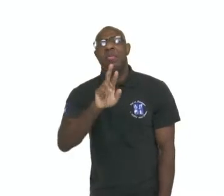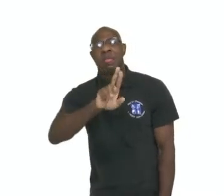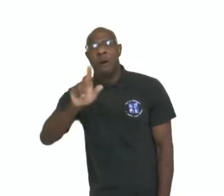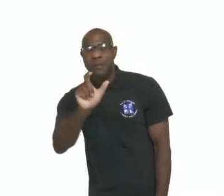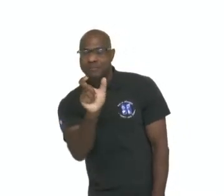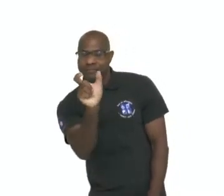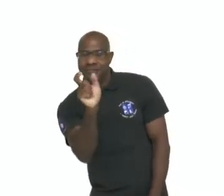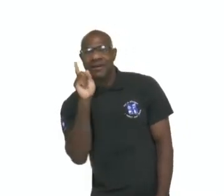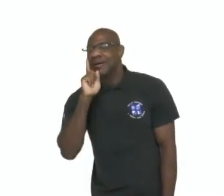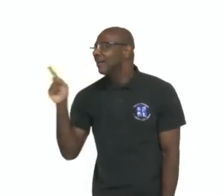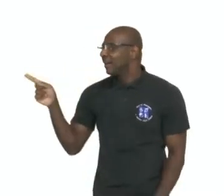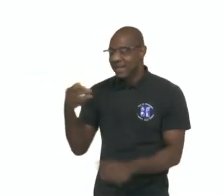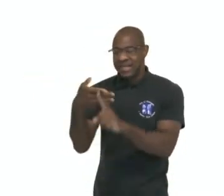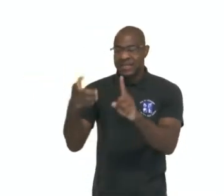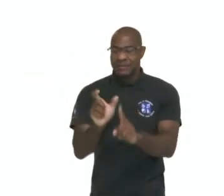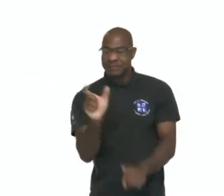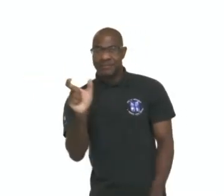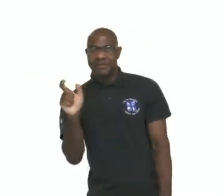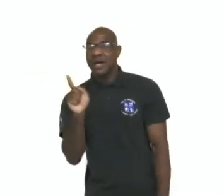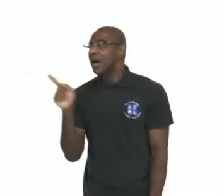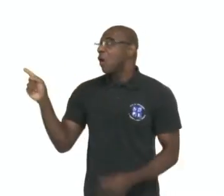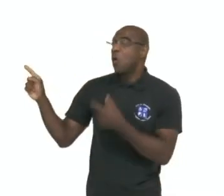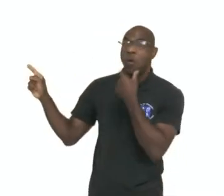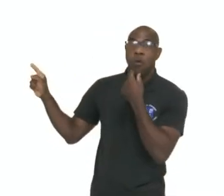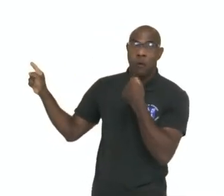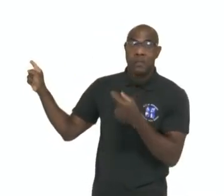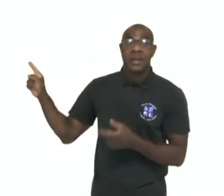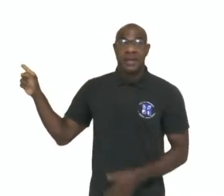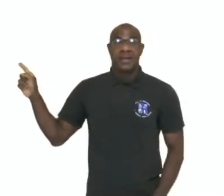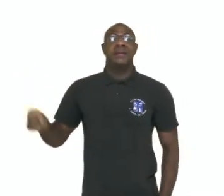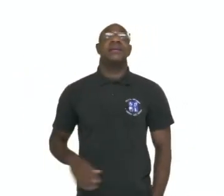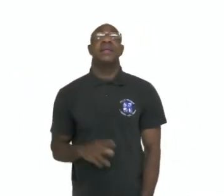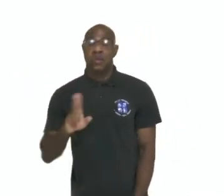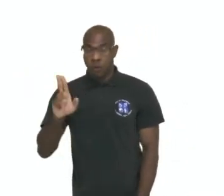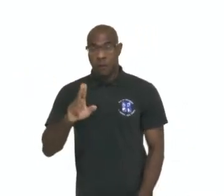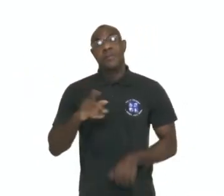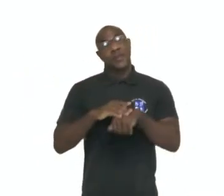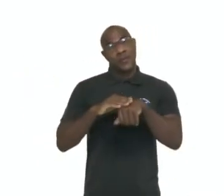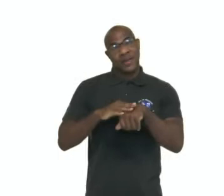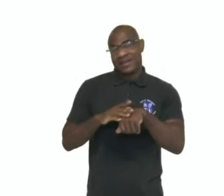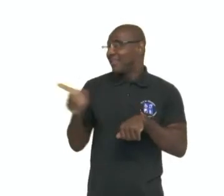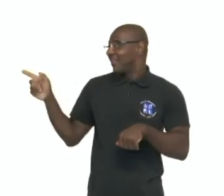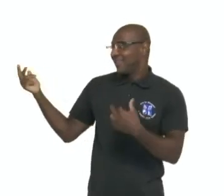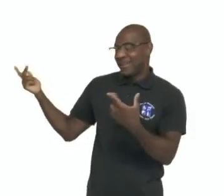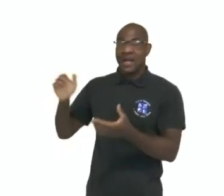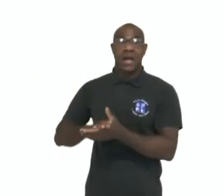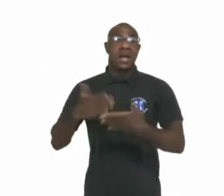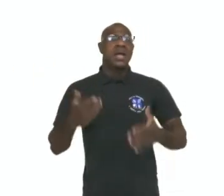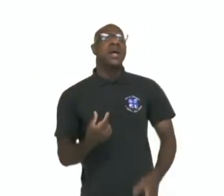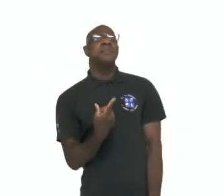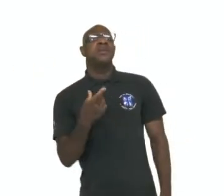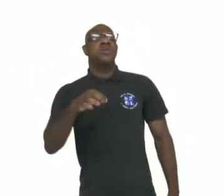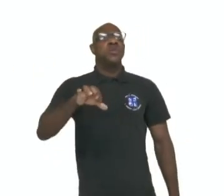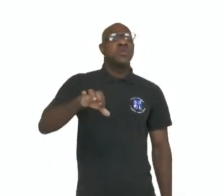primeira vez por Helder Klinefelter, que leva o nome da doença, em